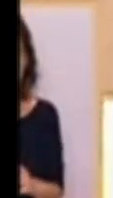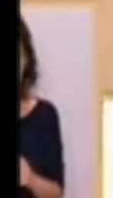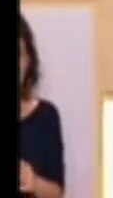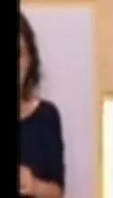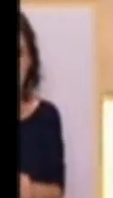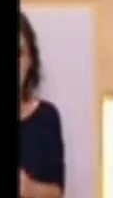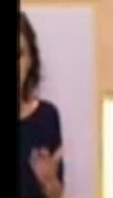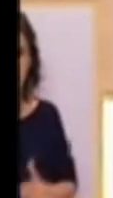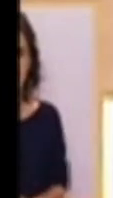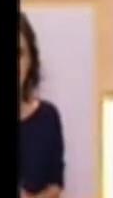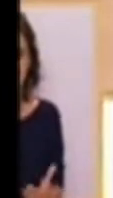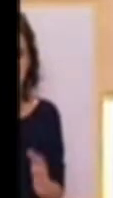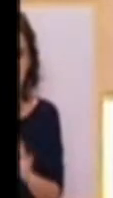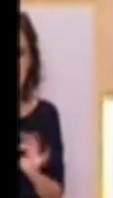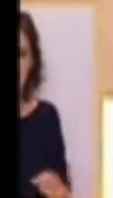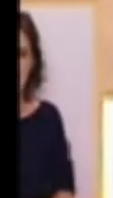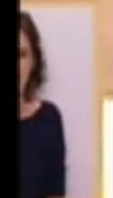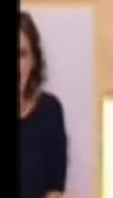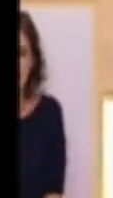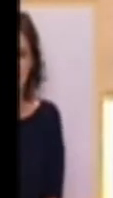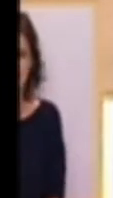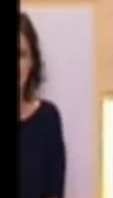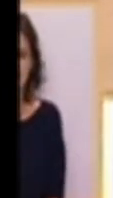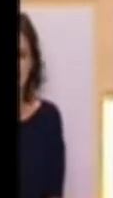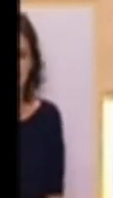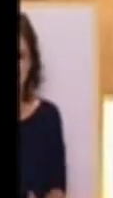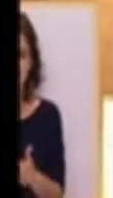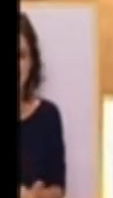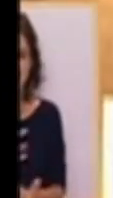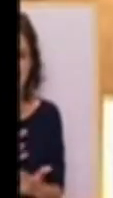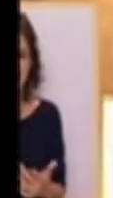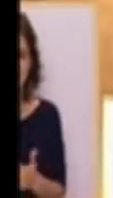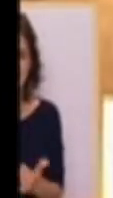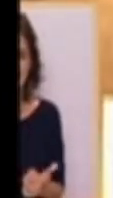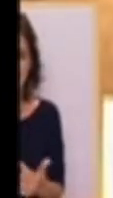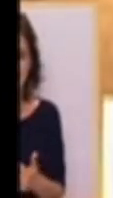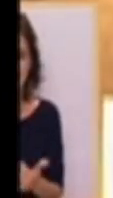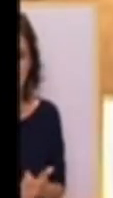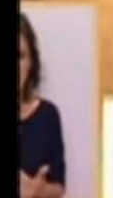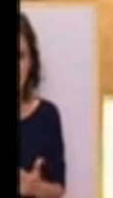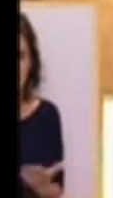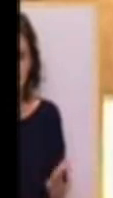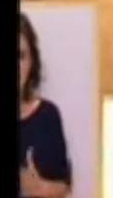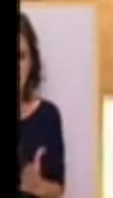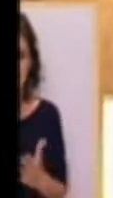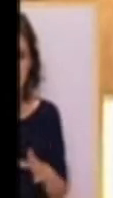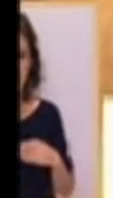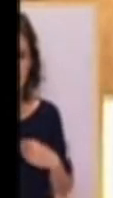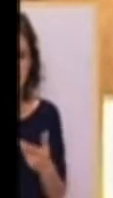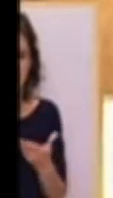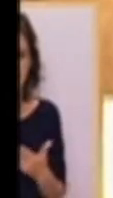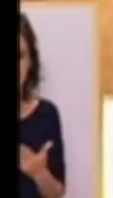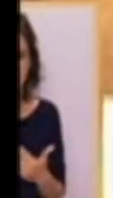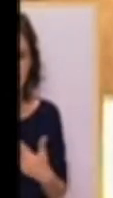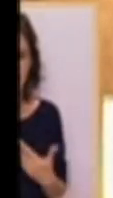para o teu talento. É maravilhosa. Então, como é que estás? Estou bem, meu amor, muito bem. Em primeiro lugar, muito obrigado por teres aceitado o nosso